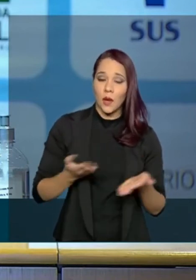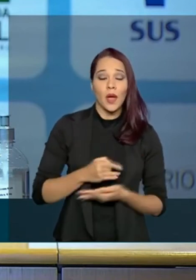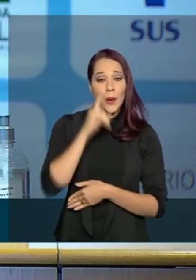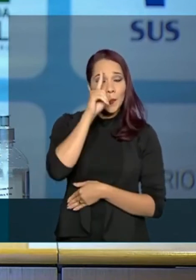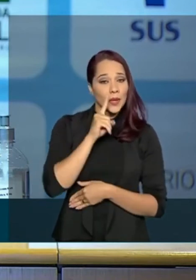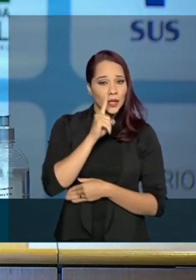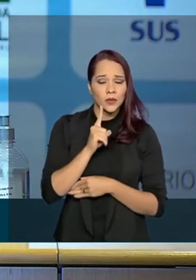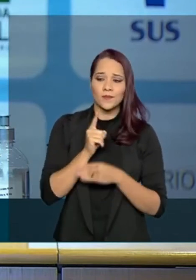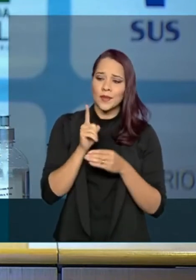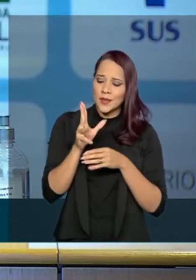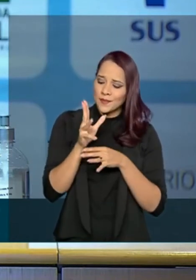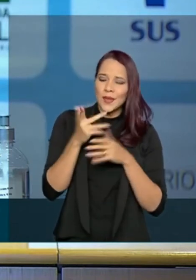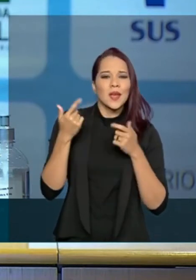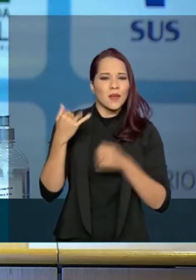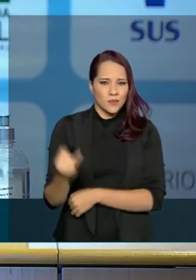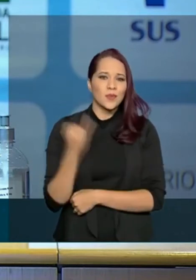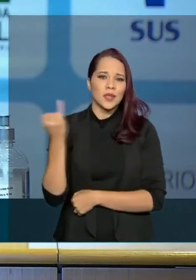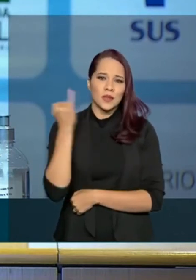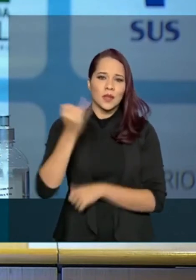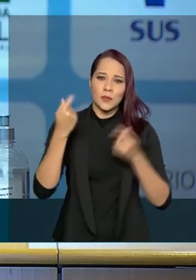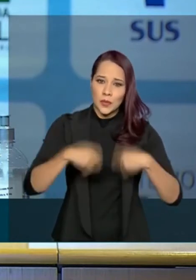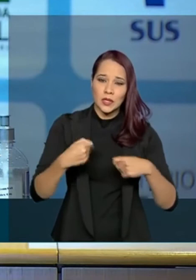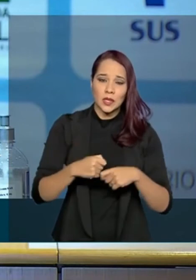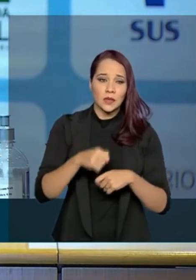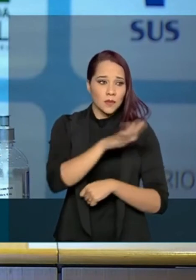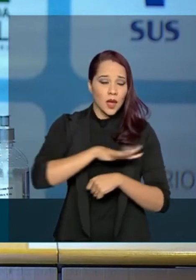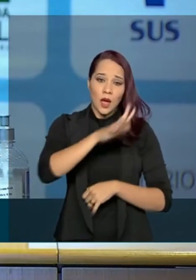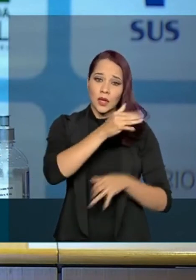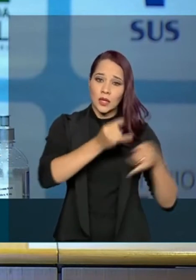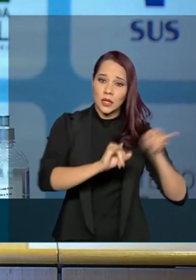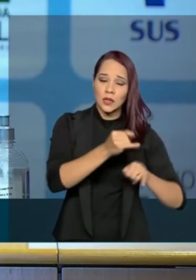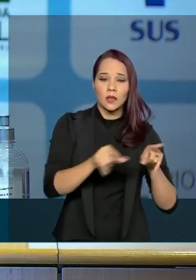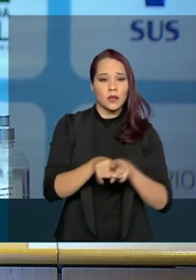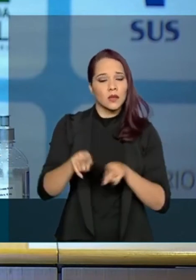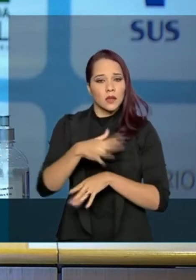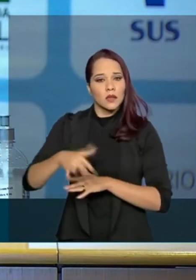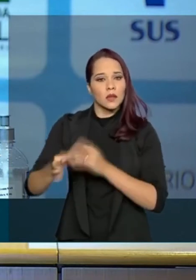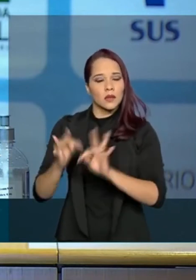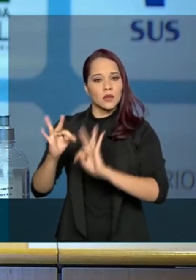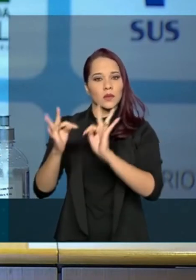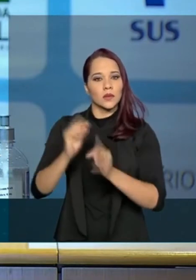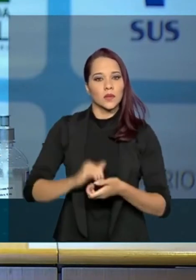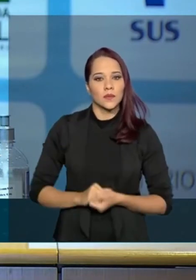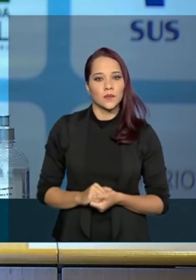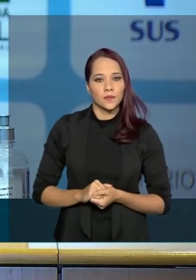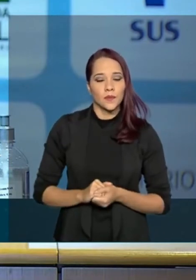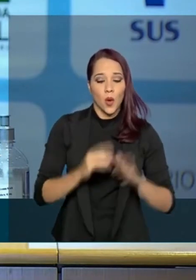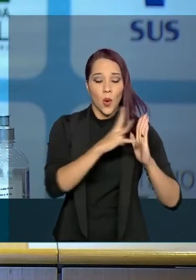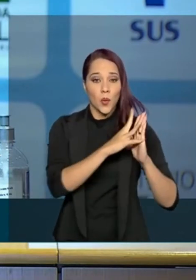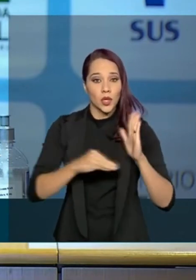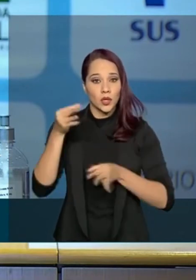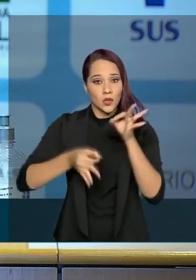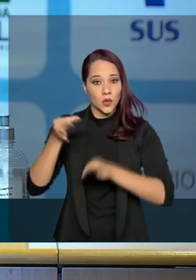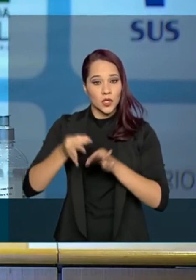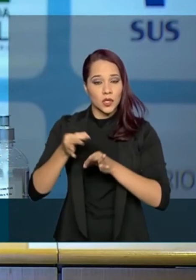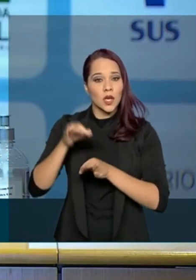risco medido e necessário, sob o aspecto clínico e tecnológico. O modelo jurídico adotado